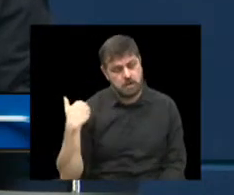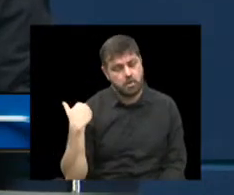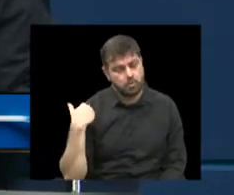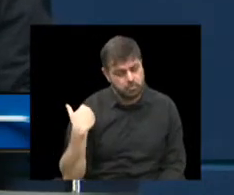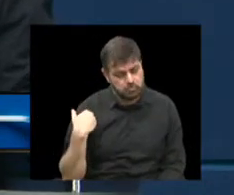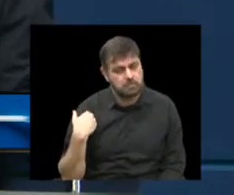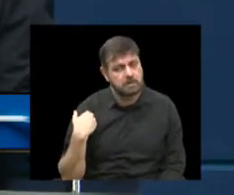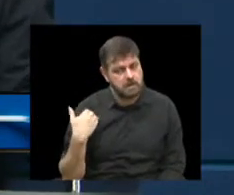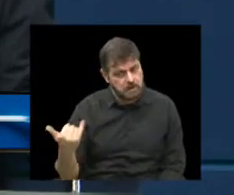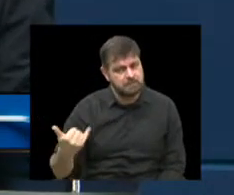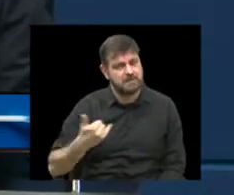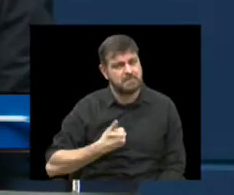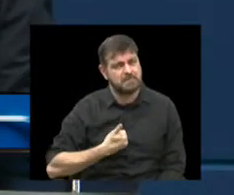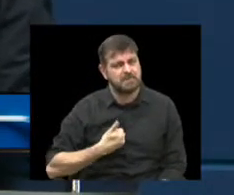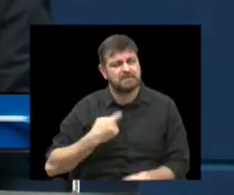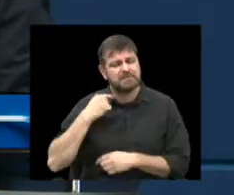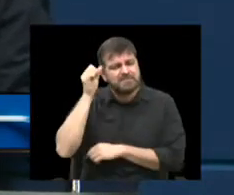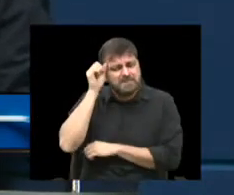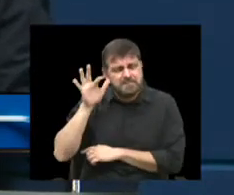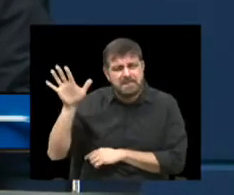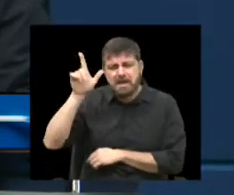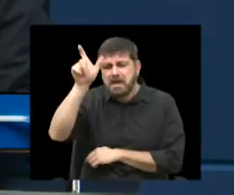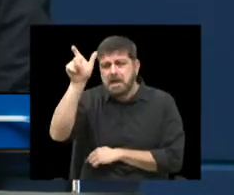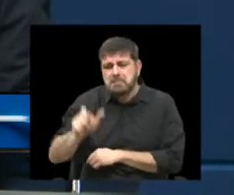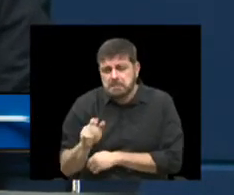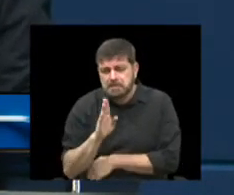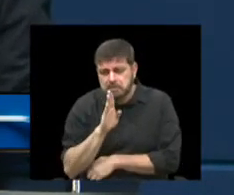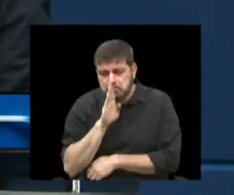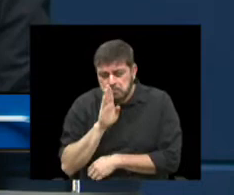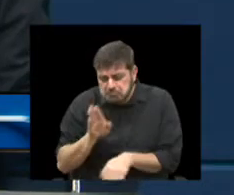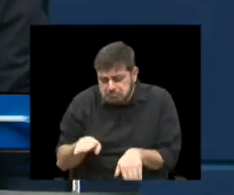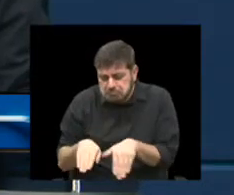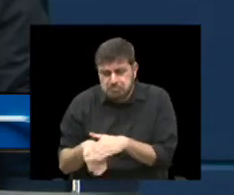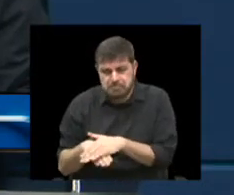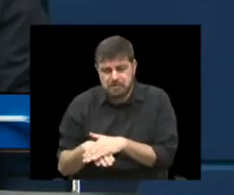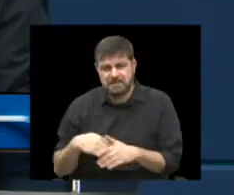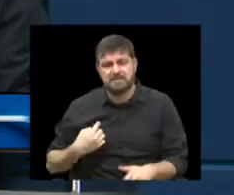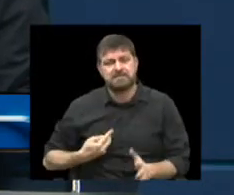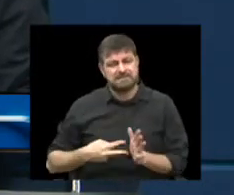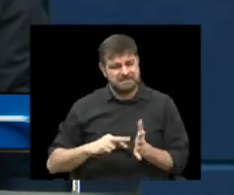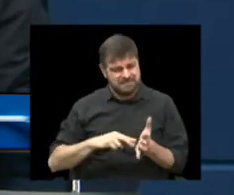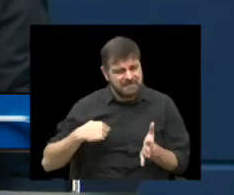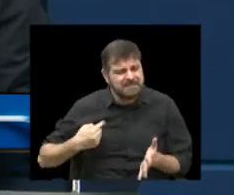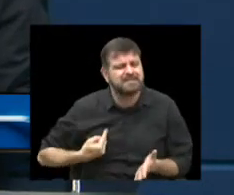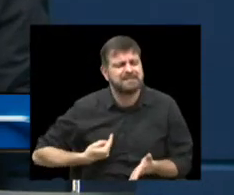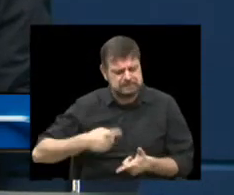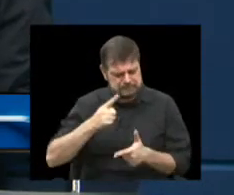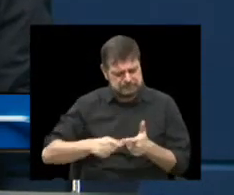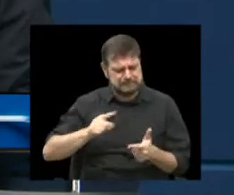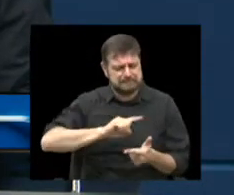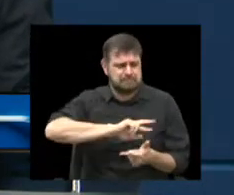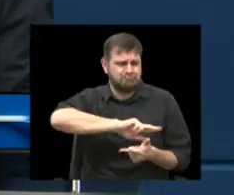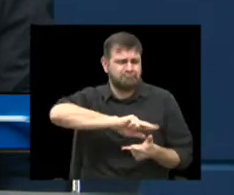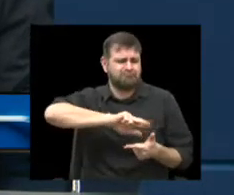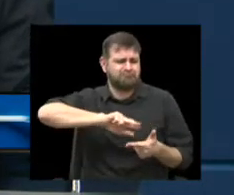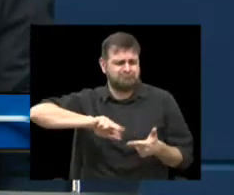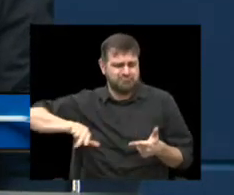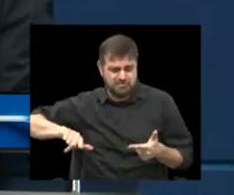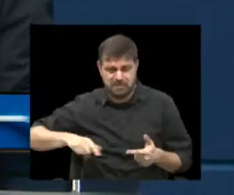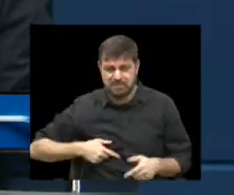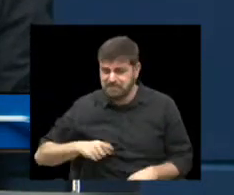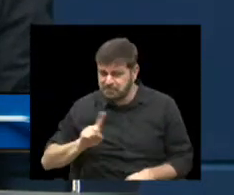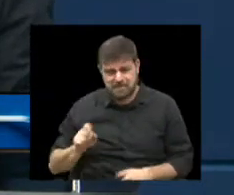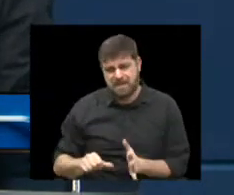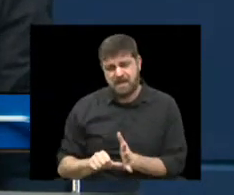imaginando, e aquela pessoa que não reclama, isso significa que temos muitos mais casos por aí, e também já não é a